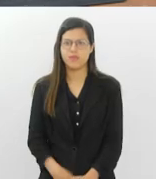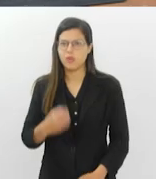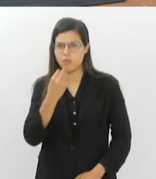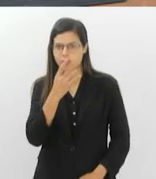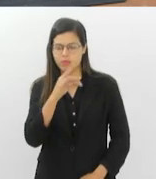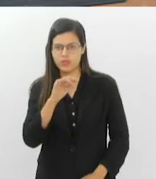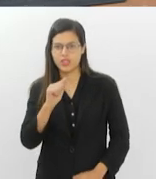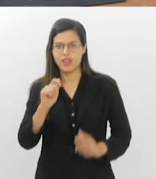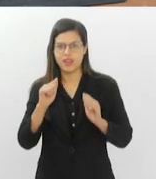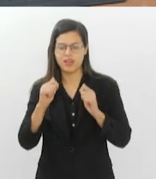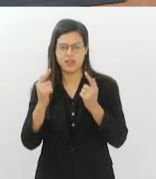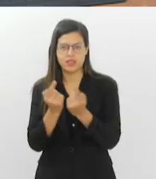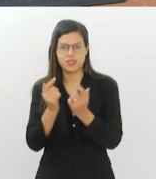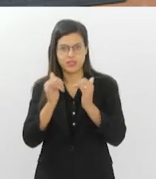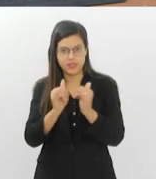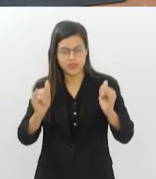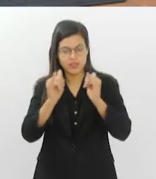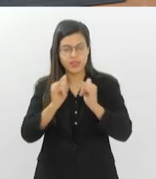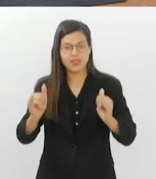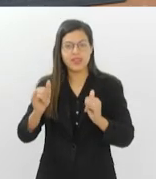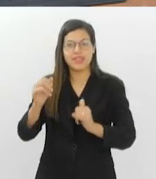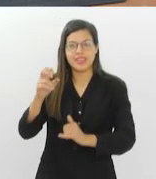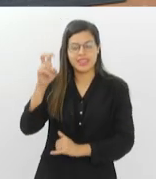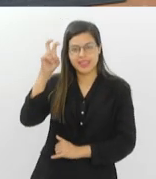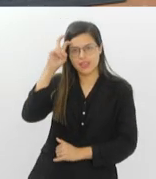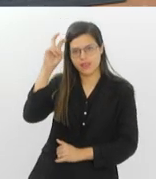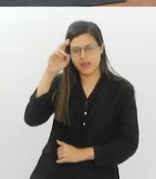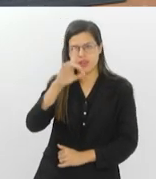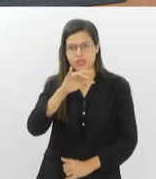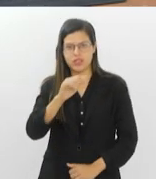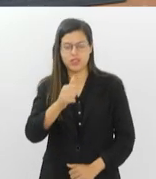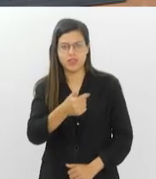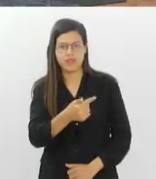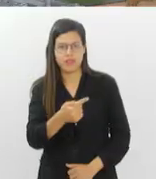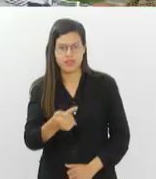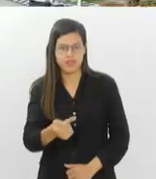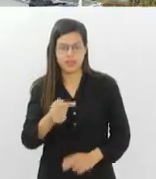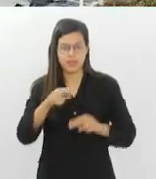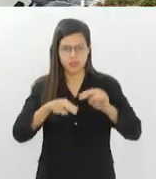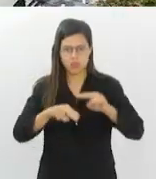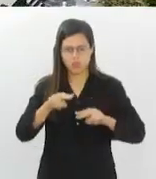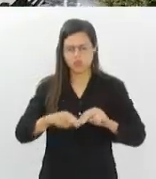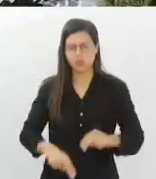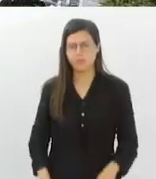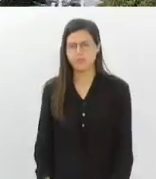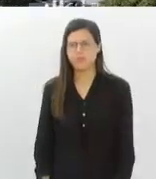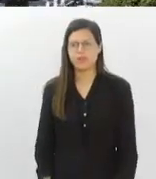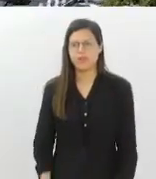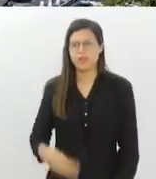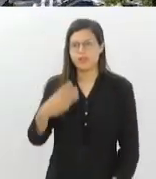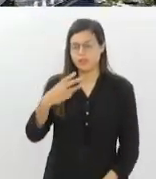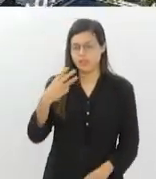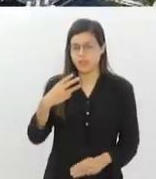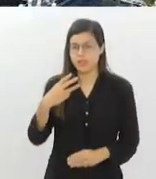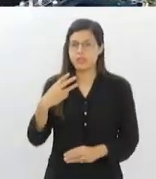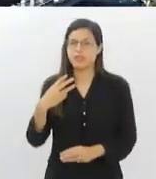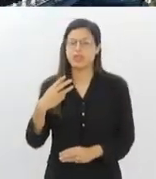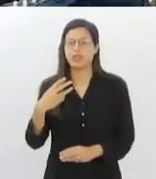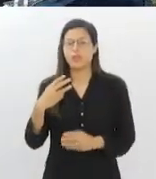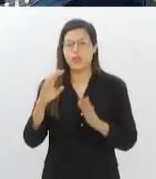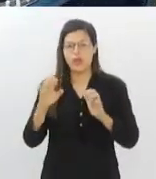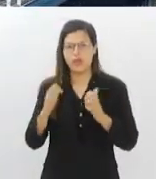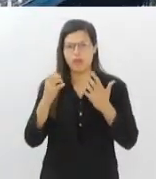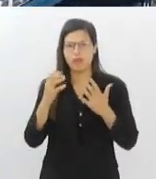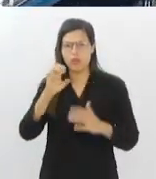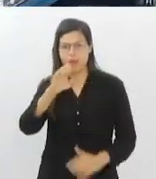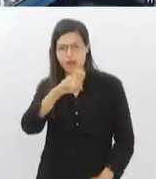O Bom Dia Alerj traz os seguintes destaques nesta quinta-feira, 27 de junho. Terceira edição da Expo Rio